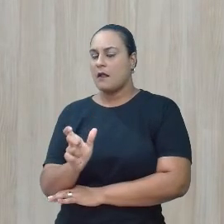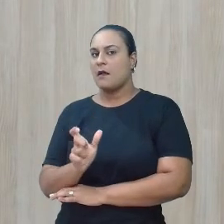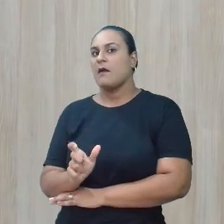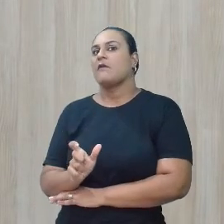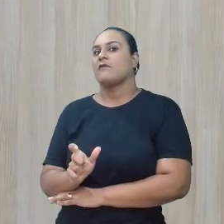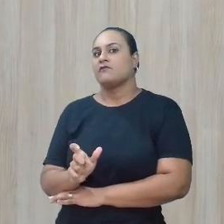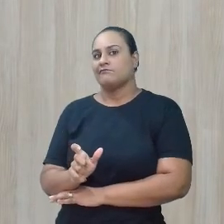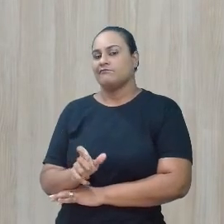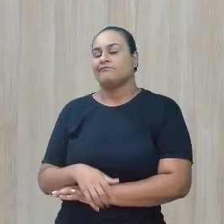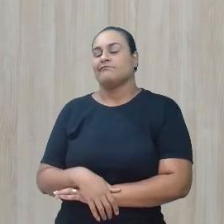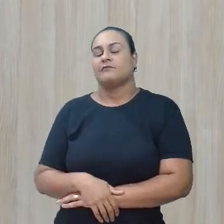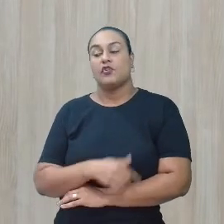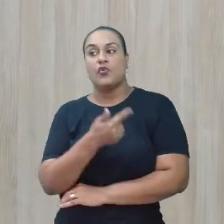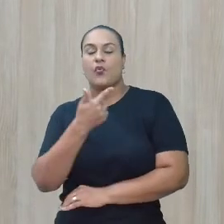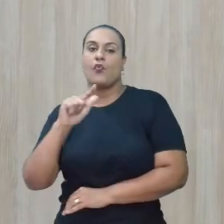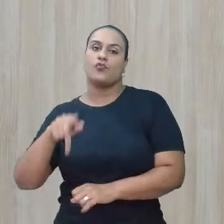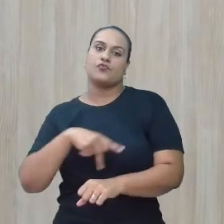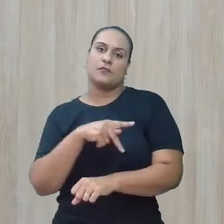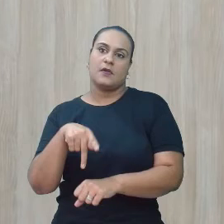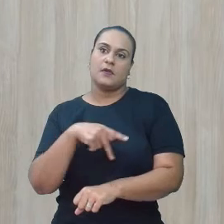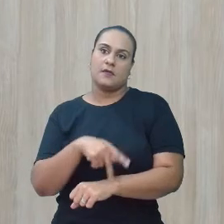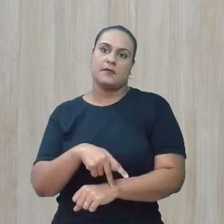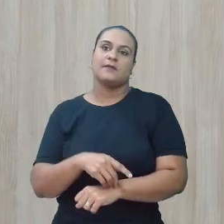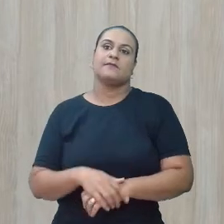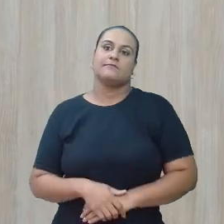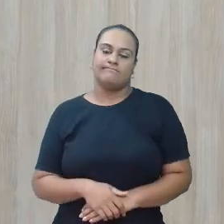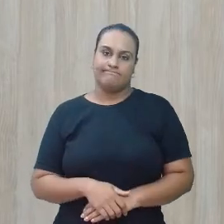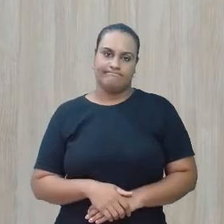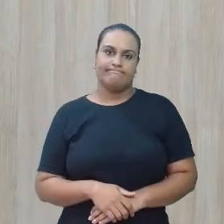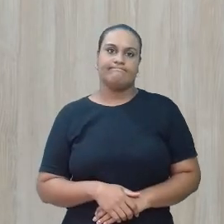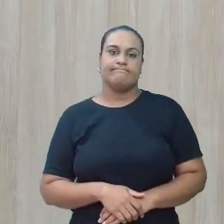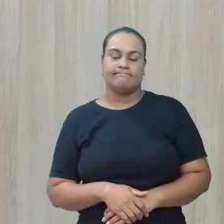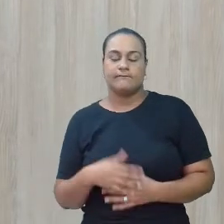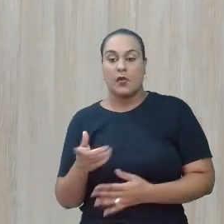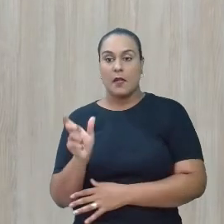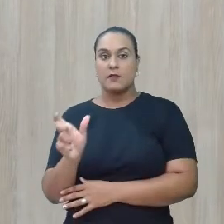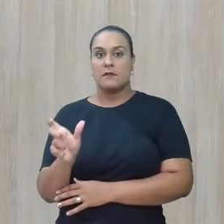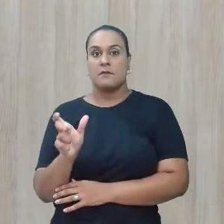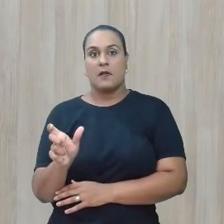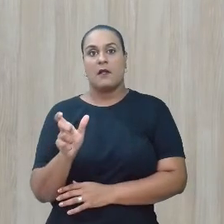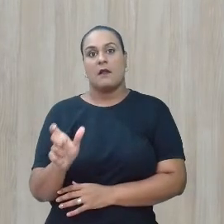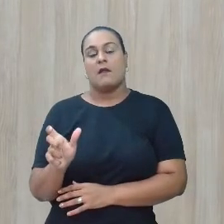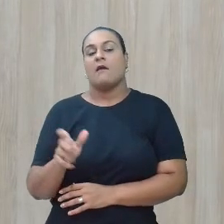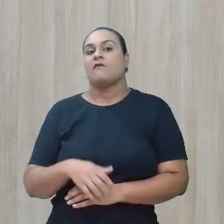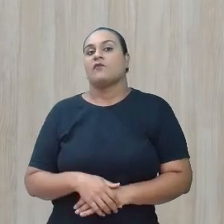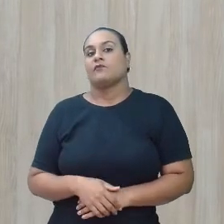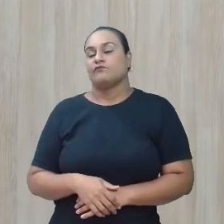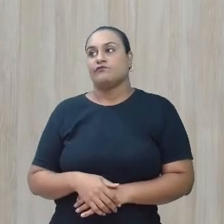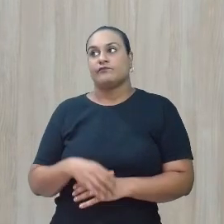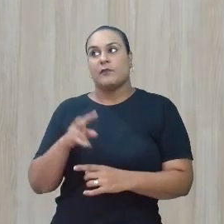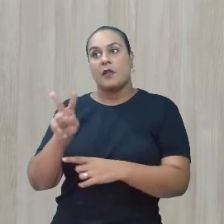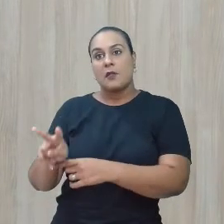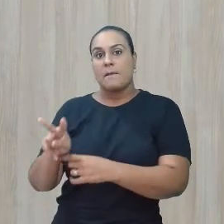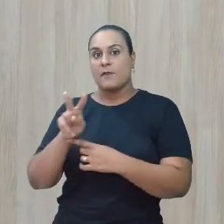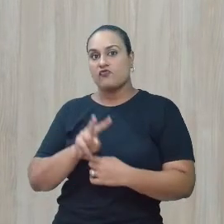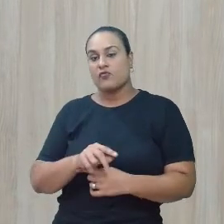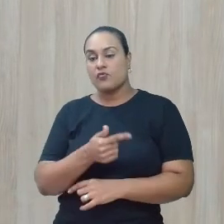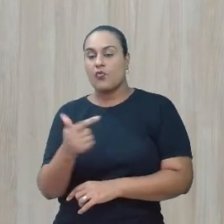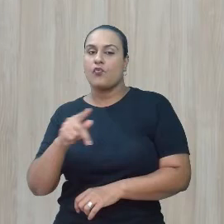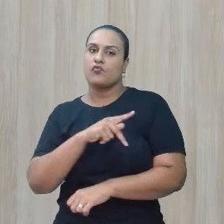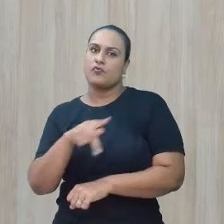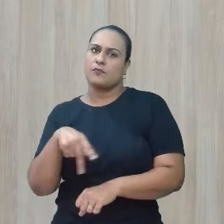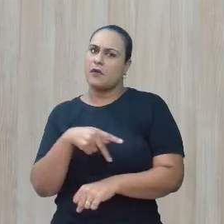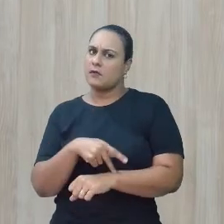estrangeiras. E aí, essas palavras estrangeiras acabaram fazendo parte do nosso dia a dia aqui na língua portuguesa. Então,